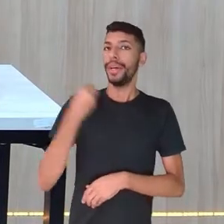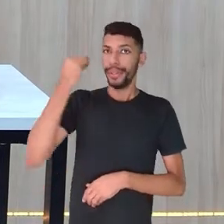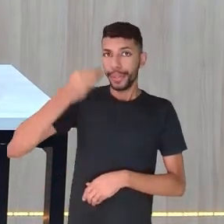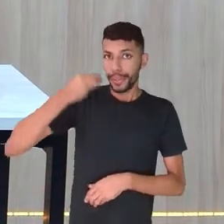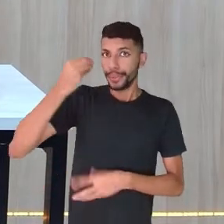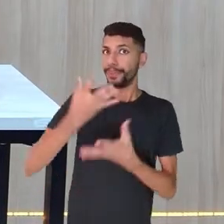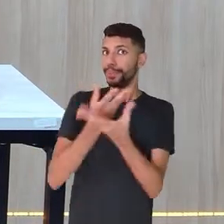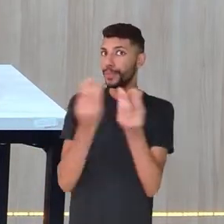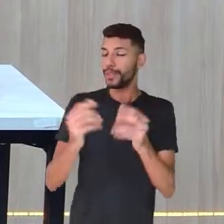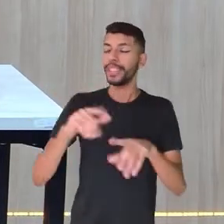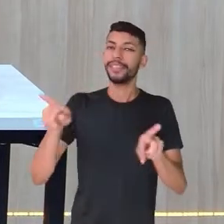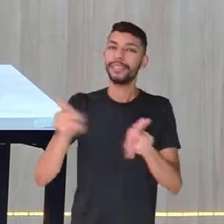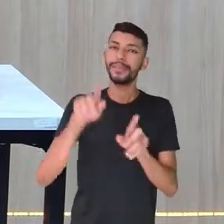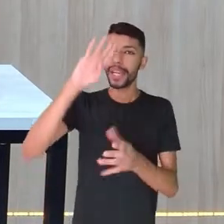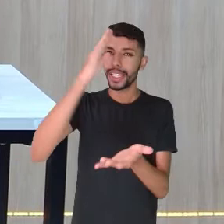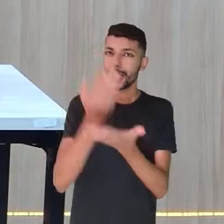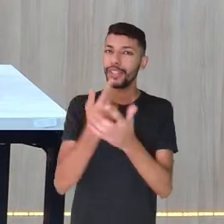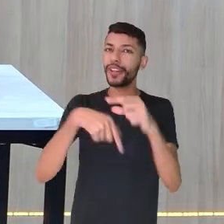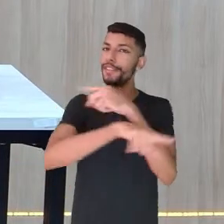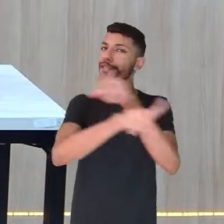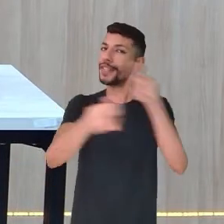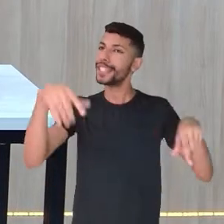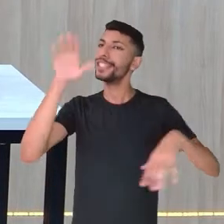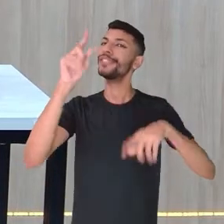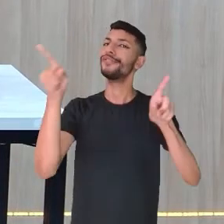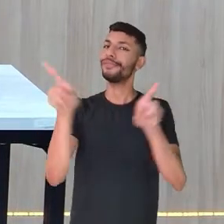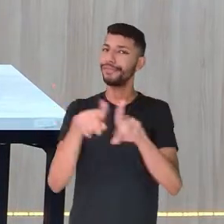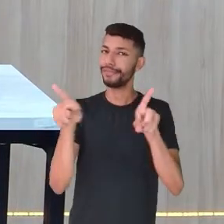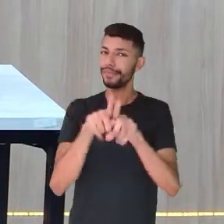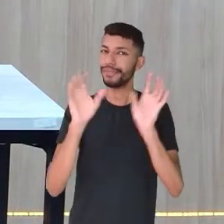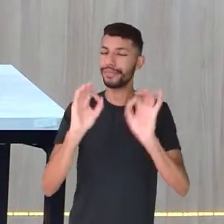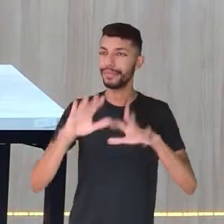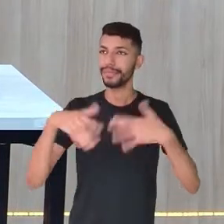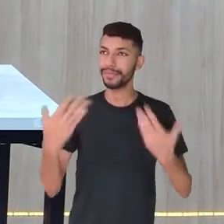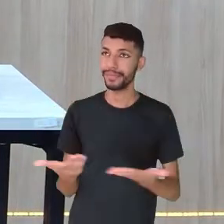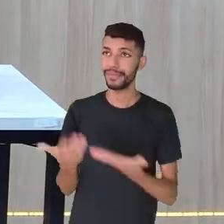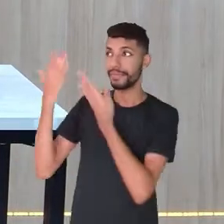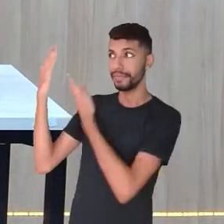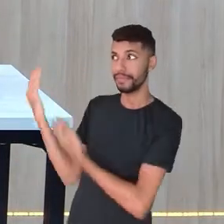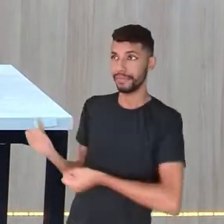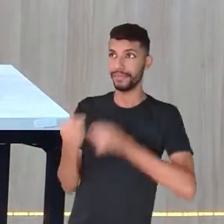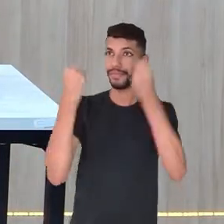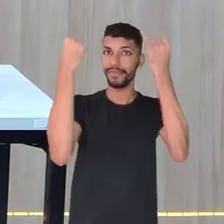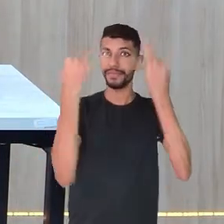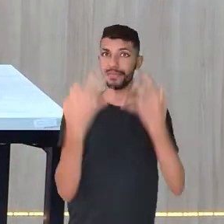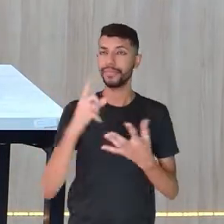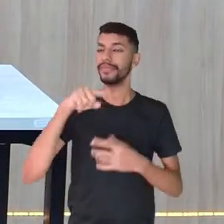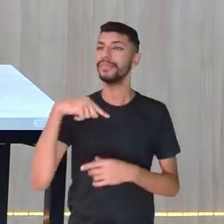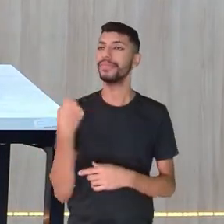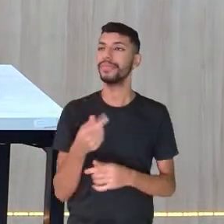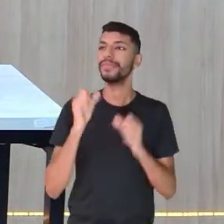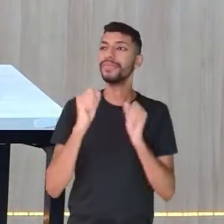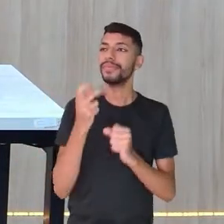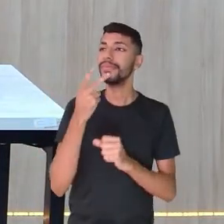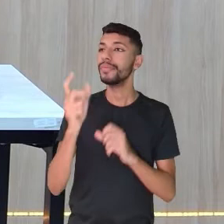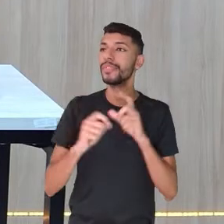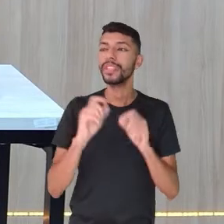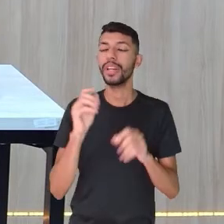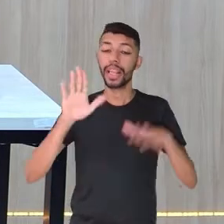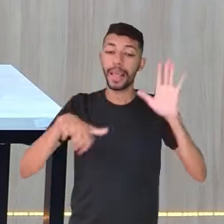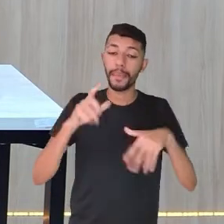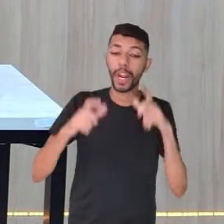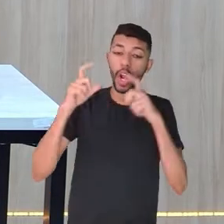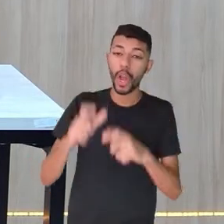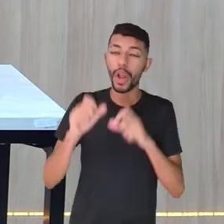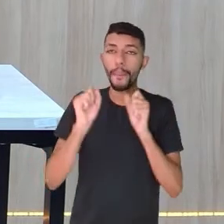acredito que vocês, né, já devem ter ouvido também. E aí, com essa explicação, a gente agora vai dizer, dependendo do local onde eu esteja, eu vou